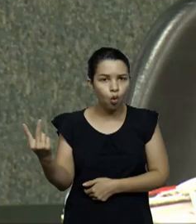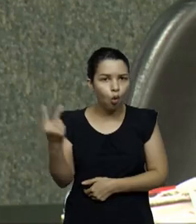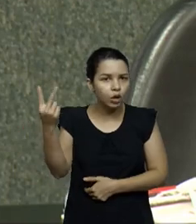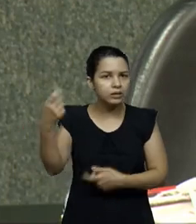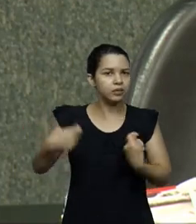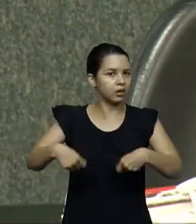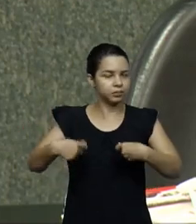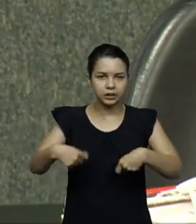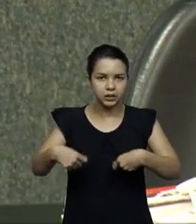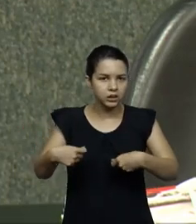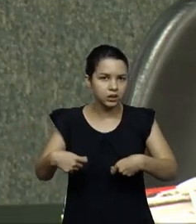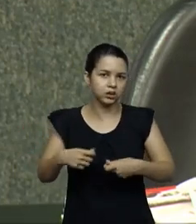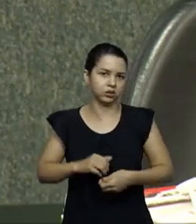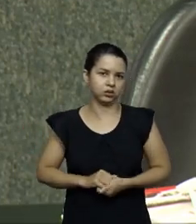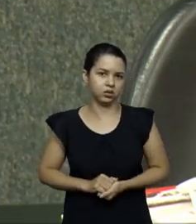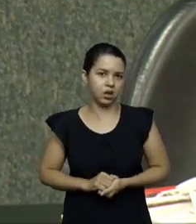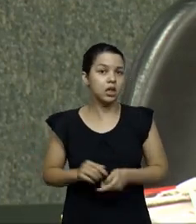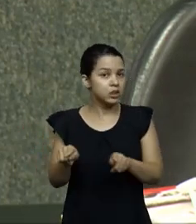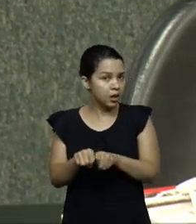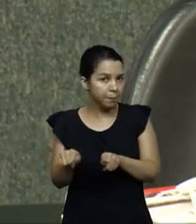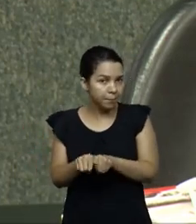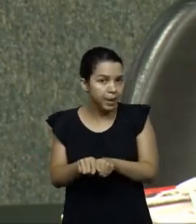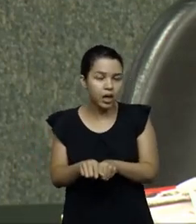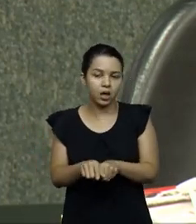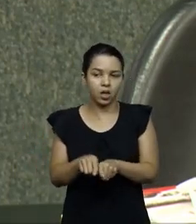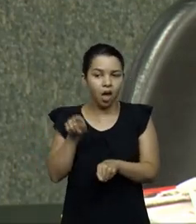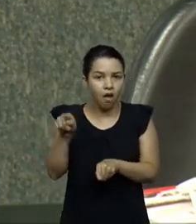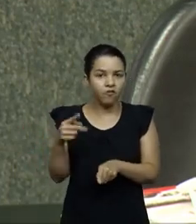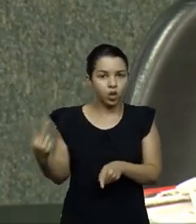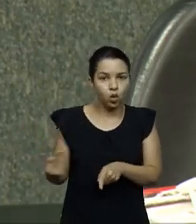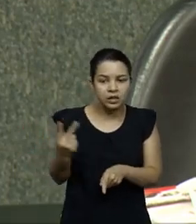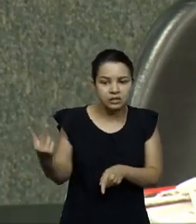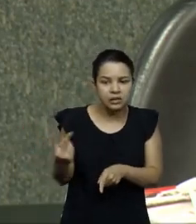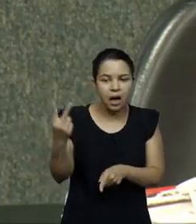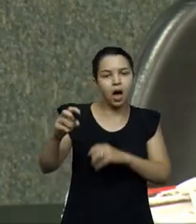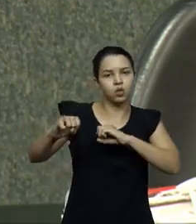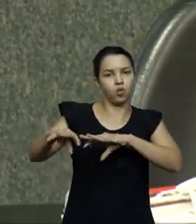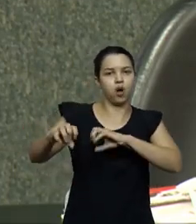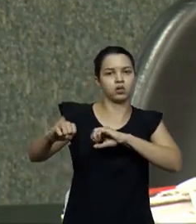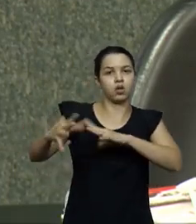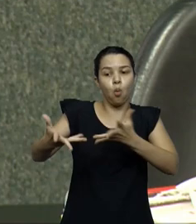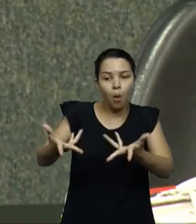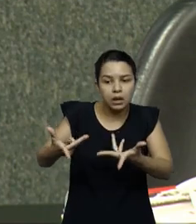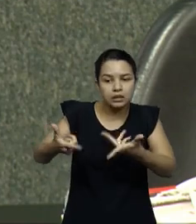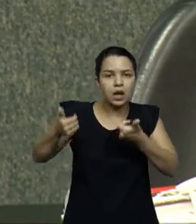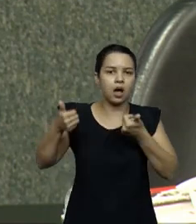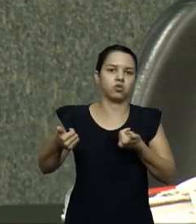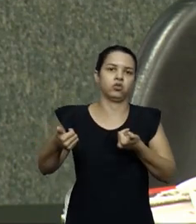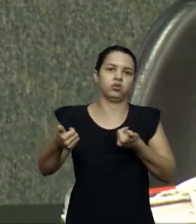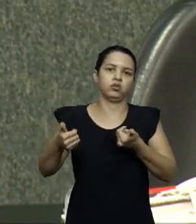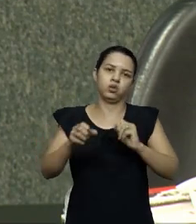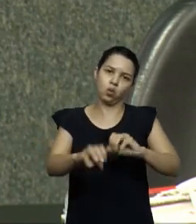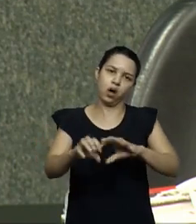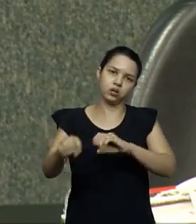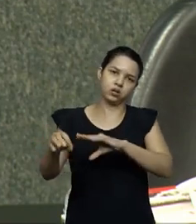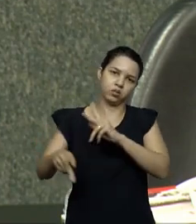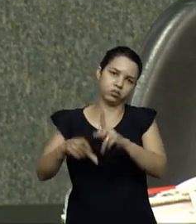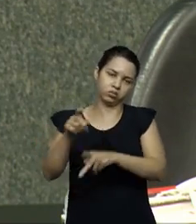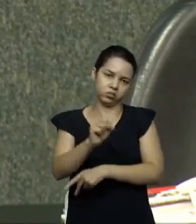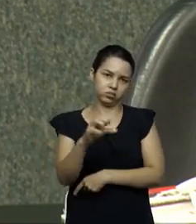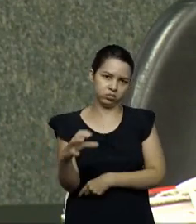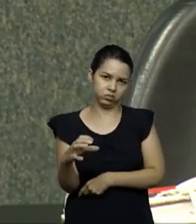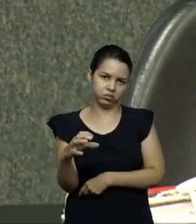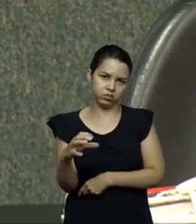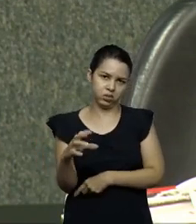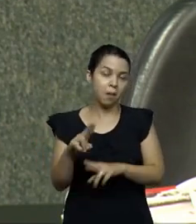para também valorizar e buscar a qualidade da educação dos Catarinenses então portanto com relação a